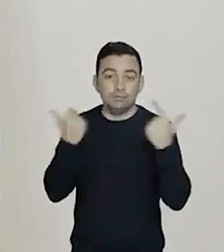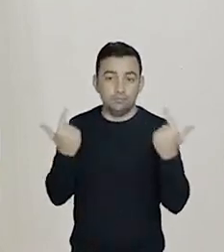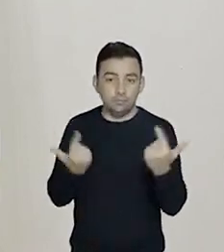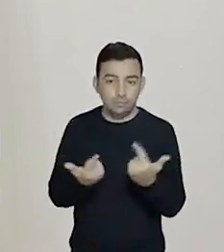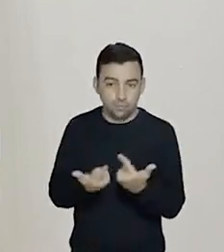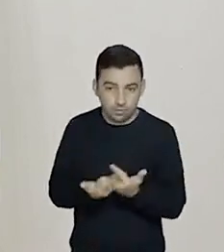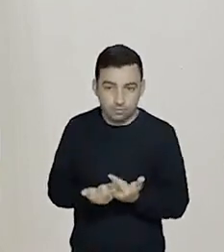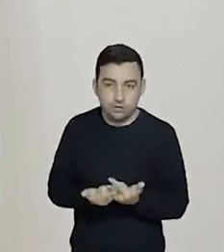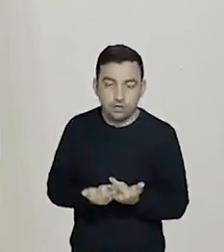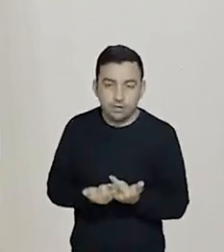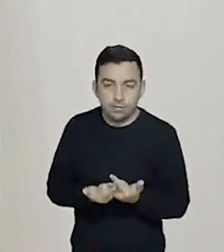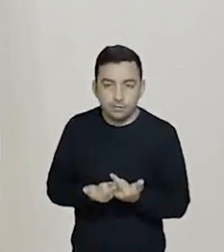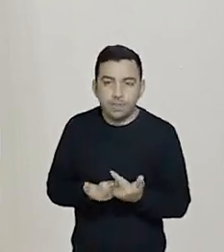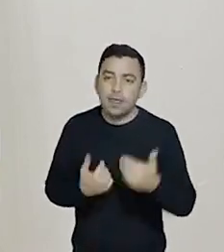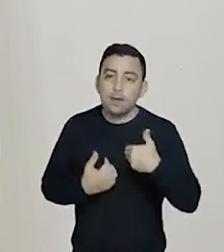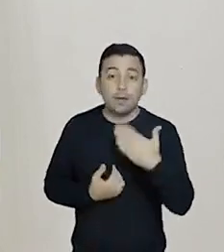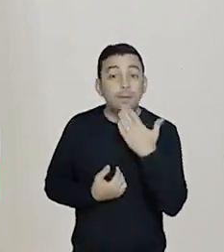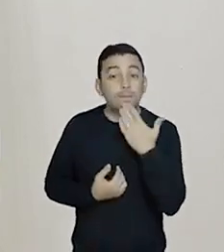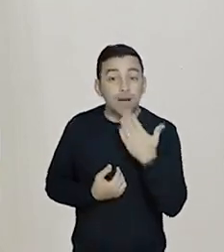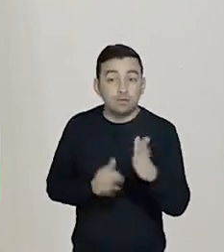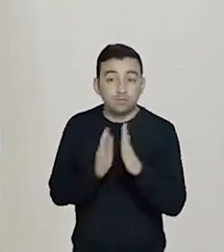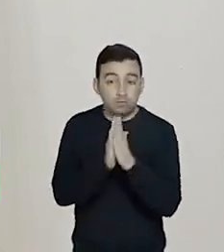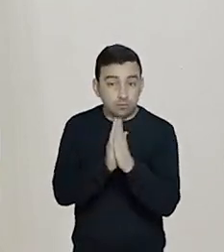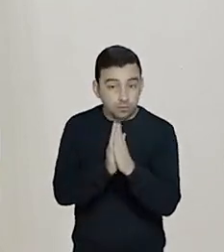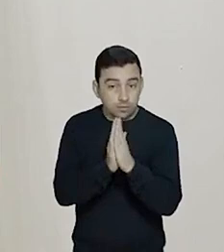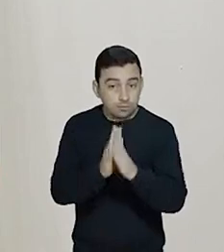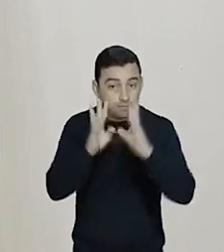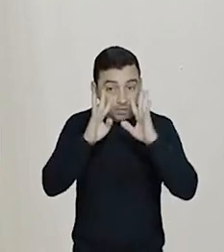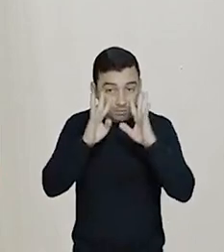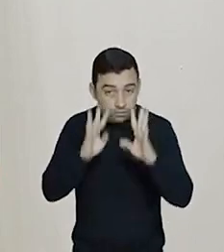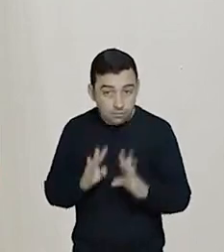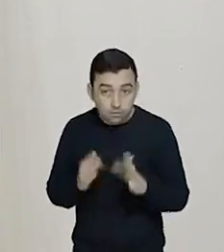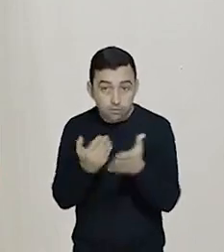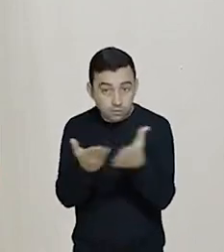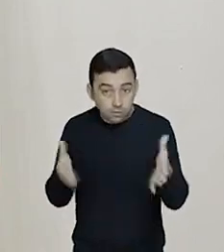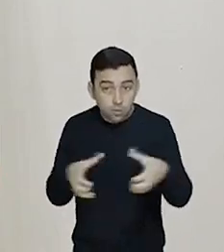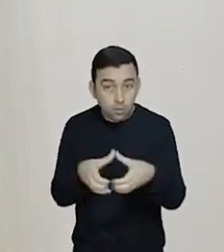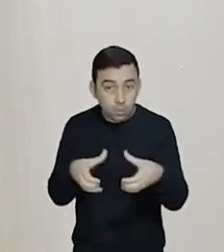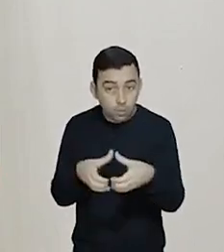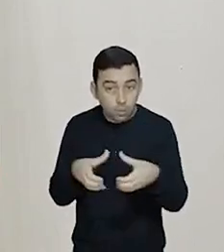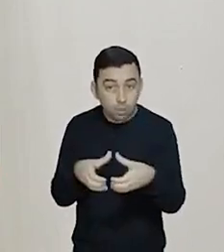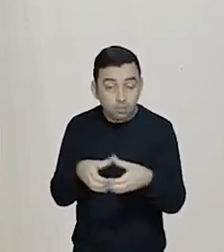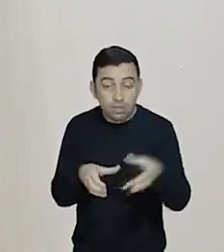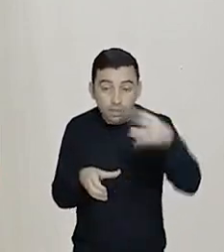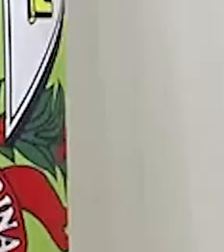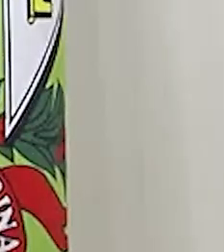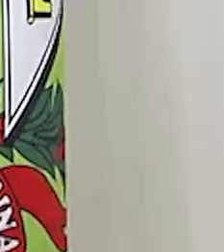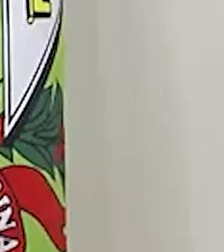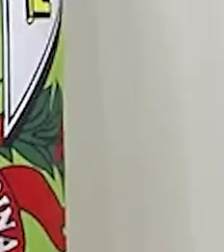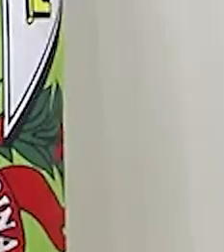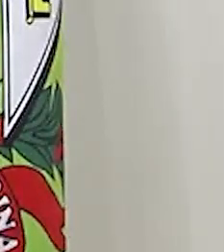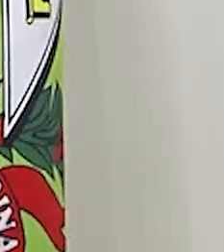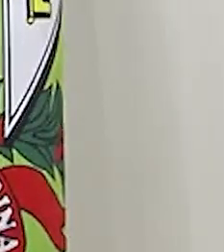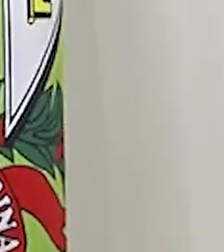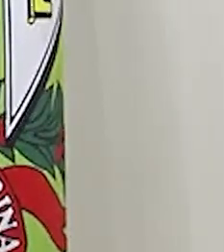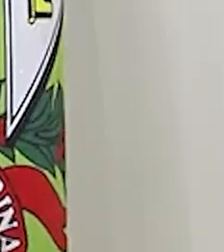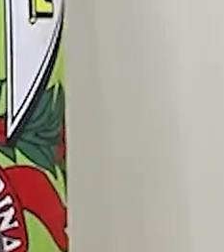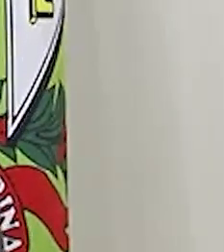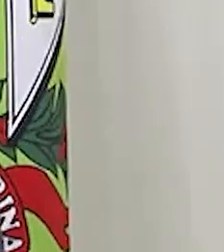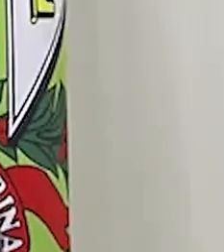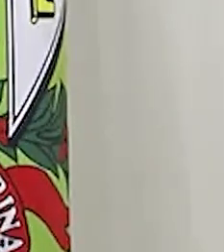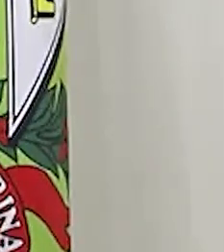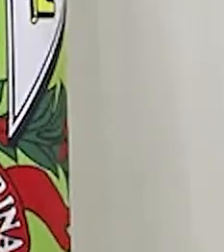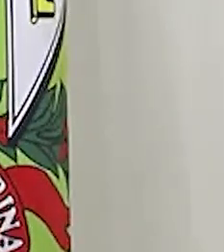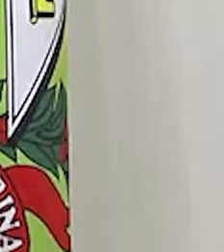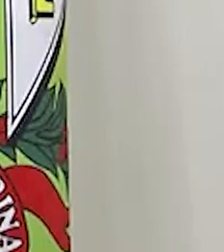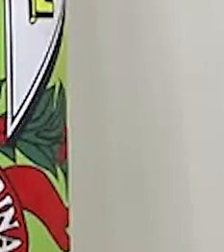Legislativa eu peço a atenção dos meus pares dentro das comissões o deputado Emerson